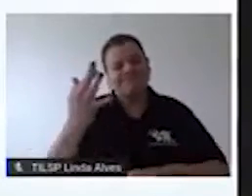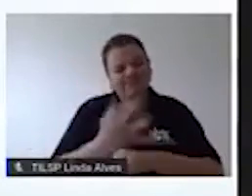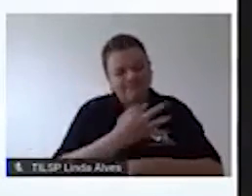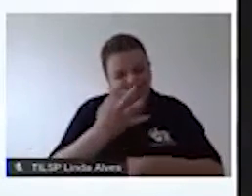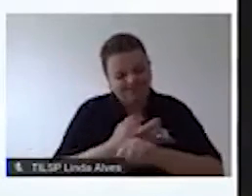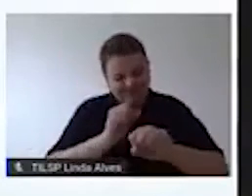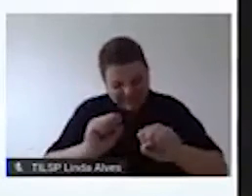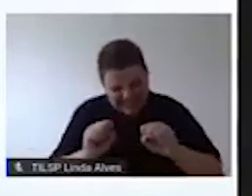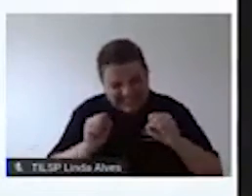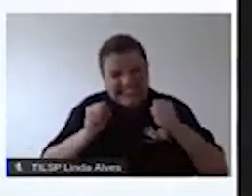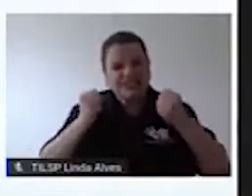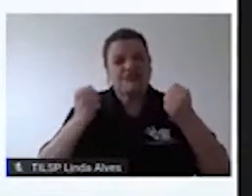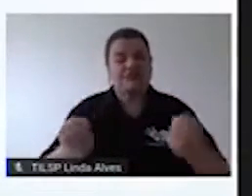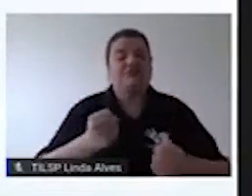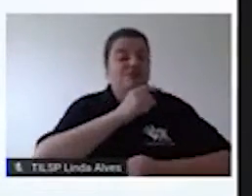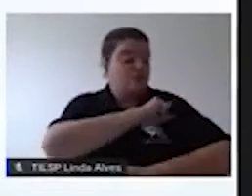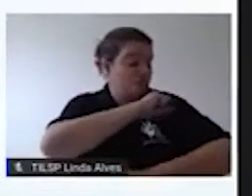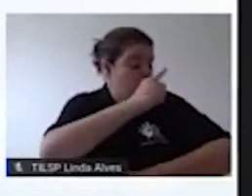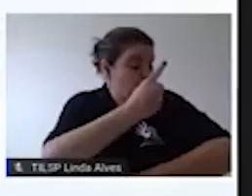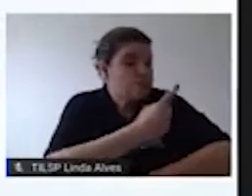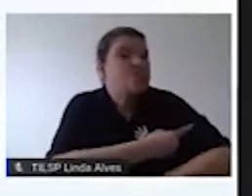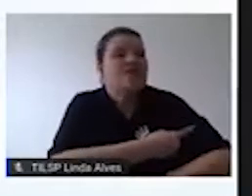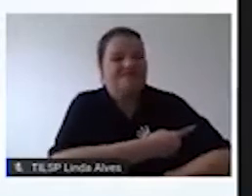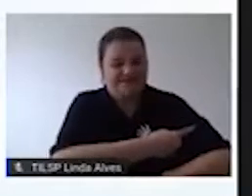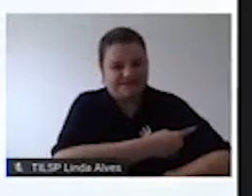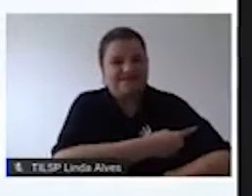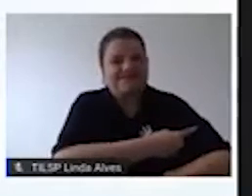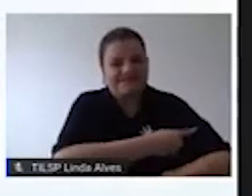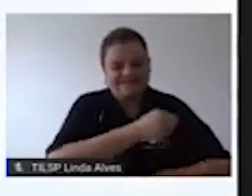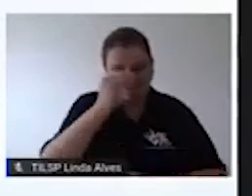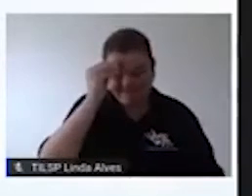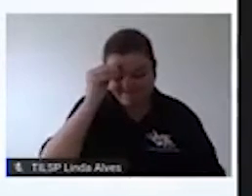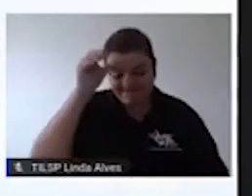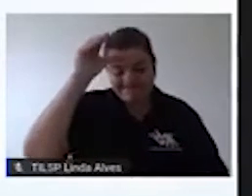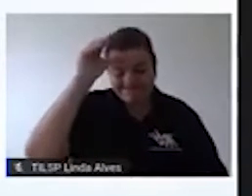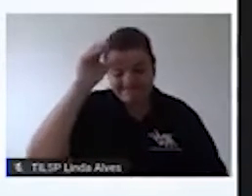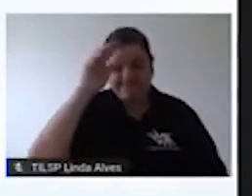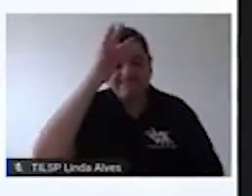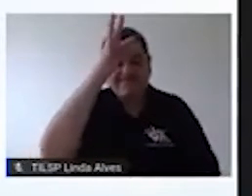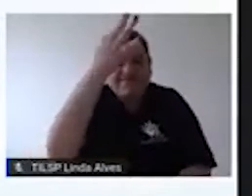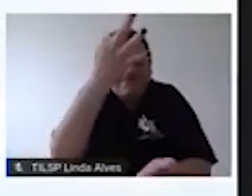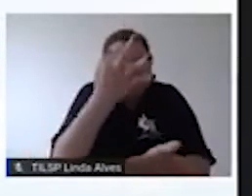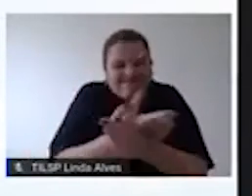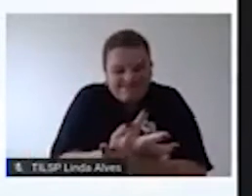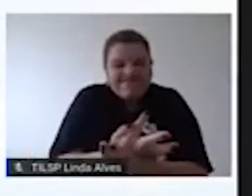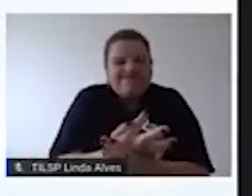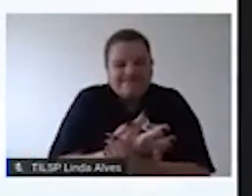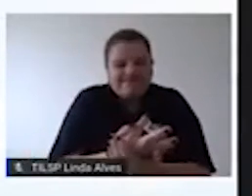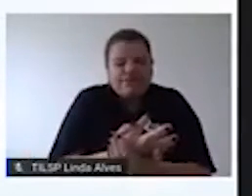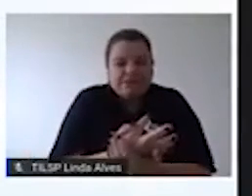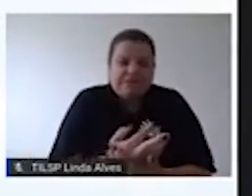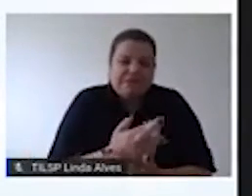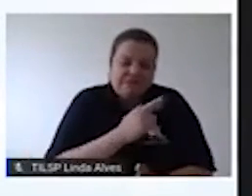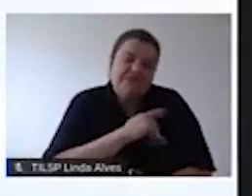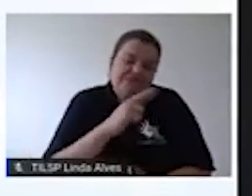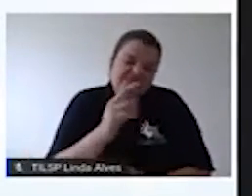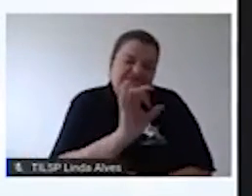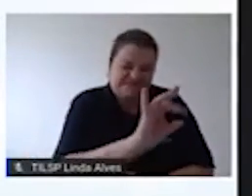estamos nos fortalecendo, acho que cada um dentro da sua fé, mas